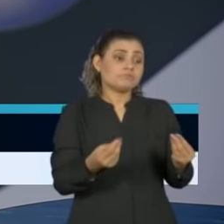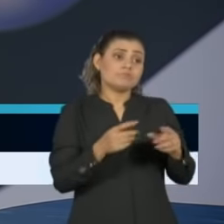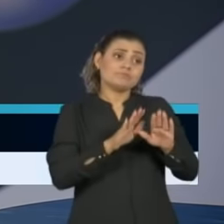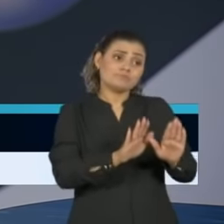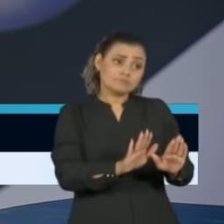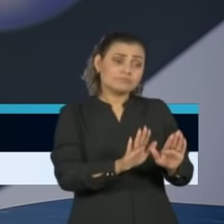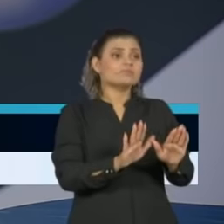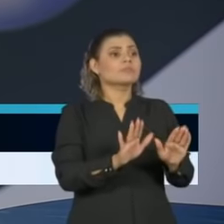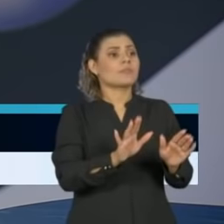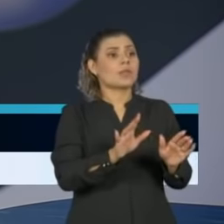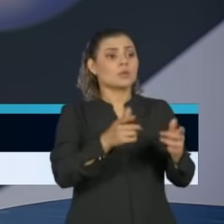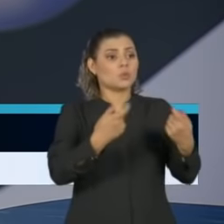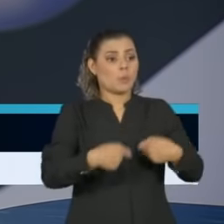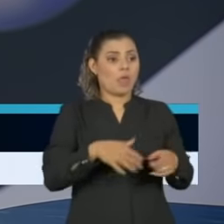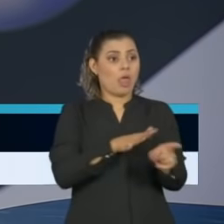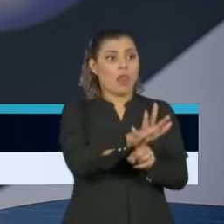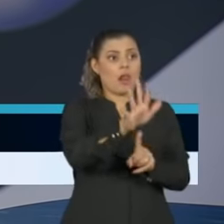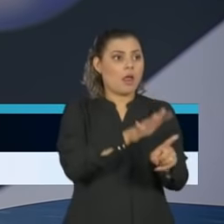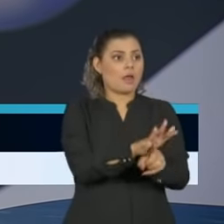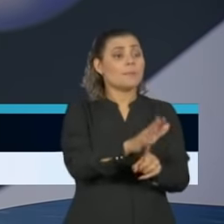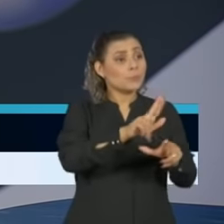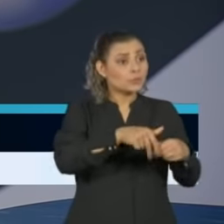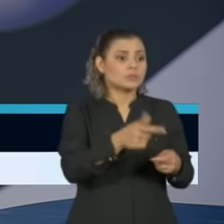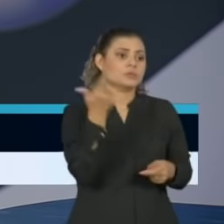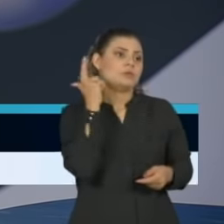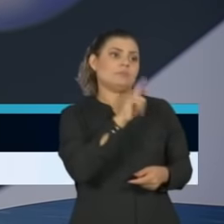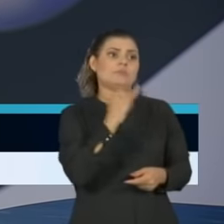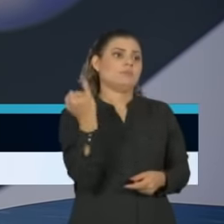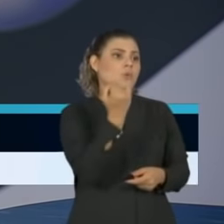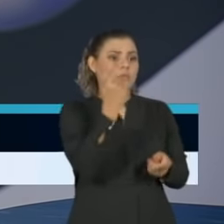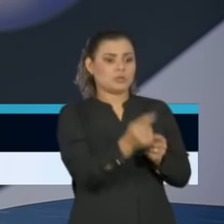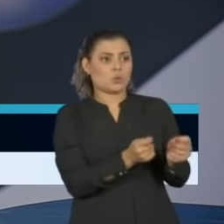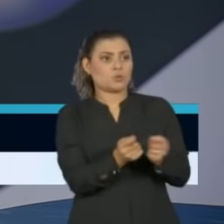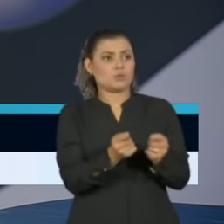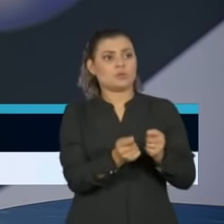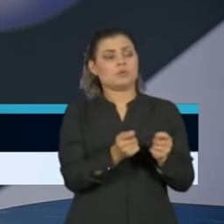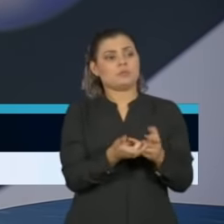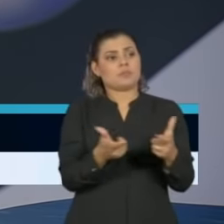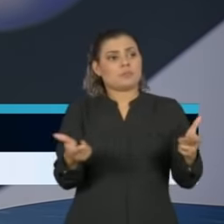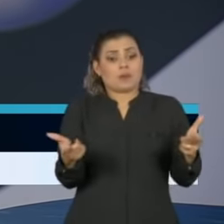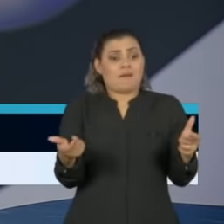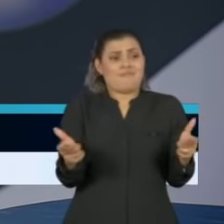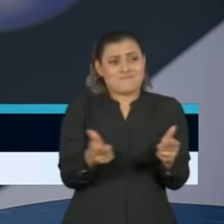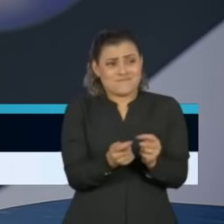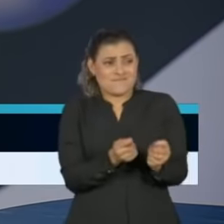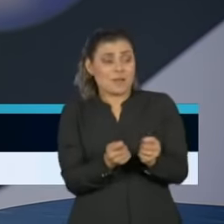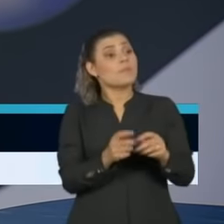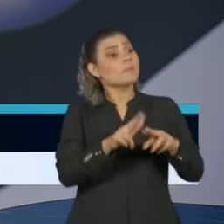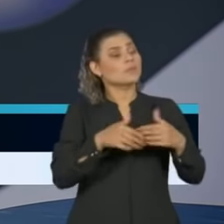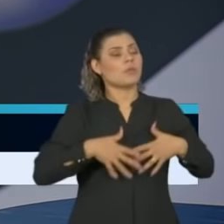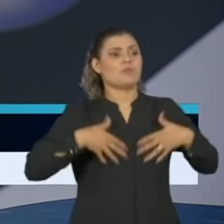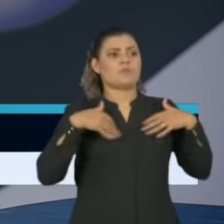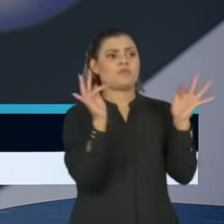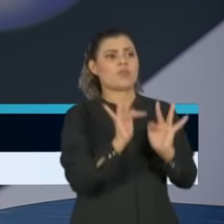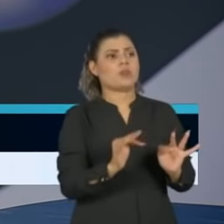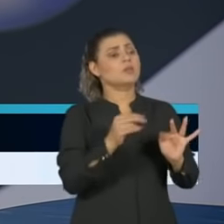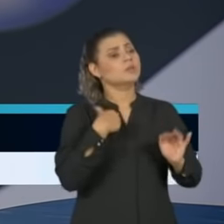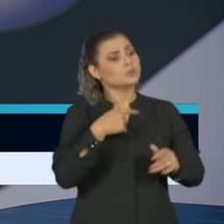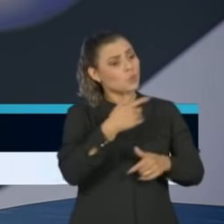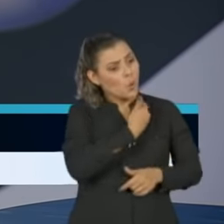vão demandar de hospitalização ao mesmo tempo. Isso é crucial e eu estou extremamente contente de ver que o governo está pensando nisso